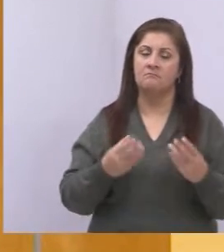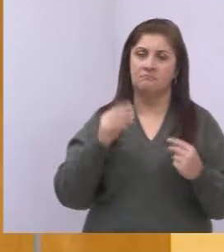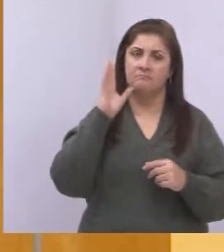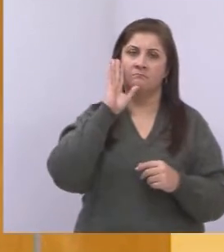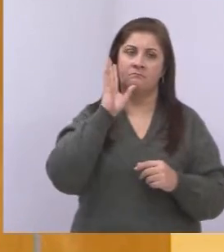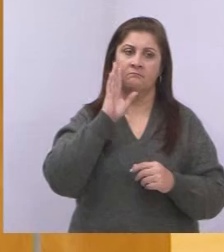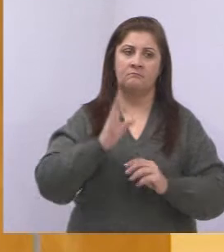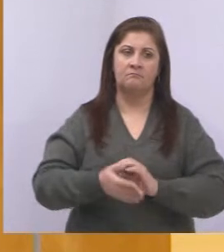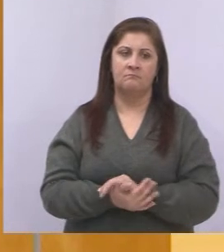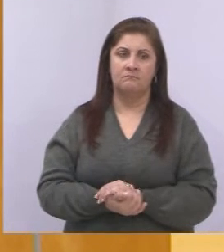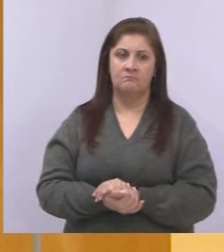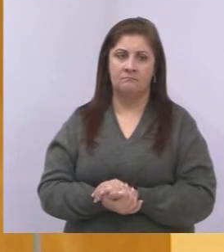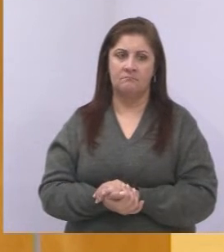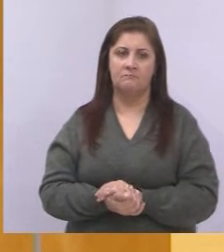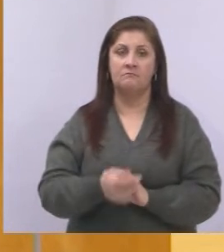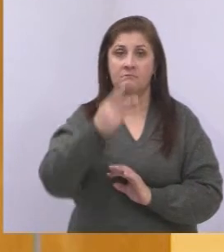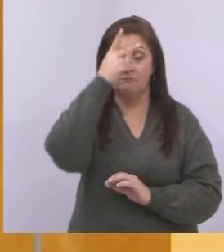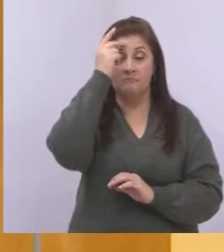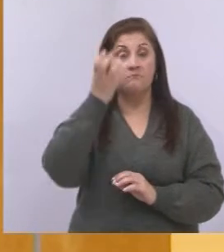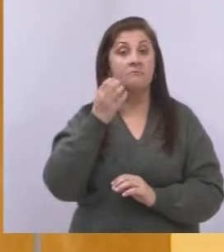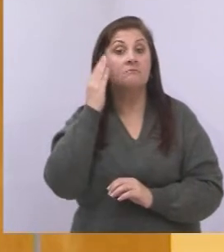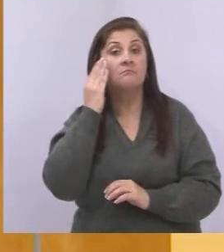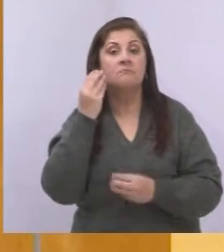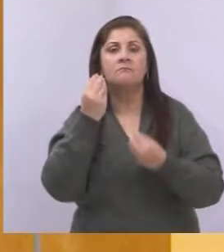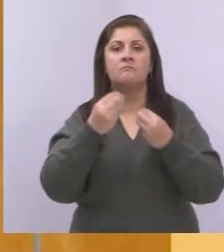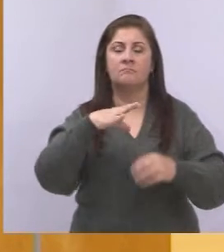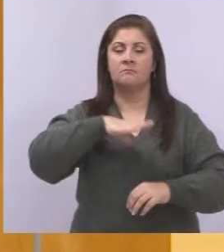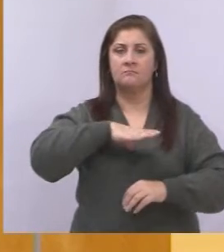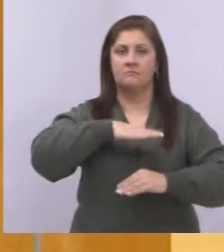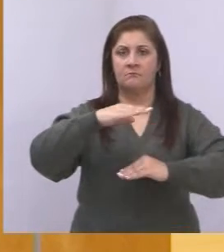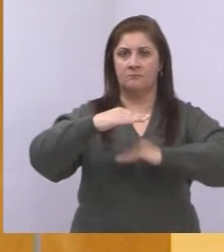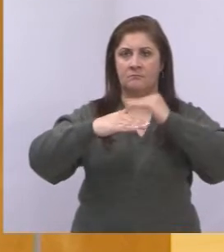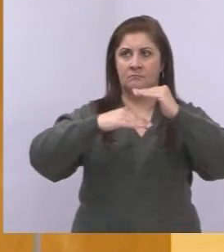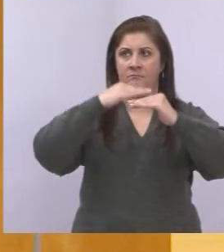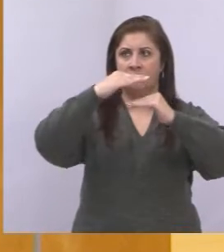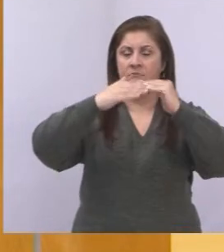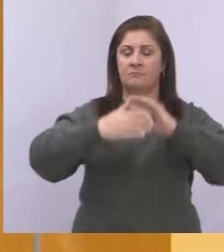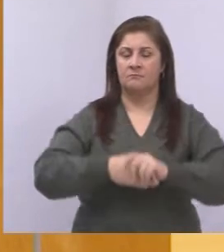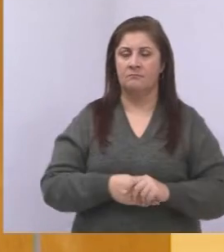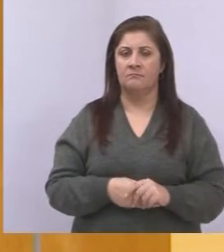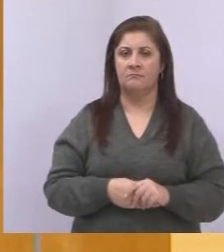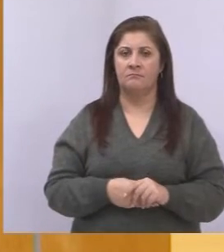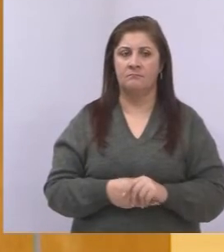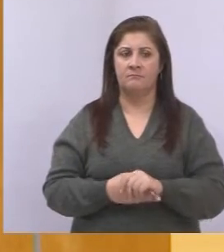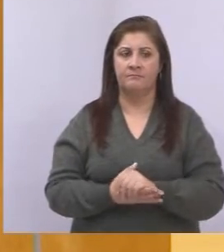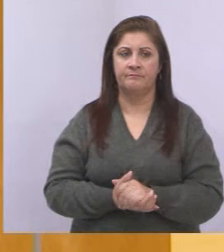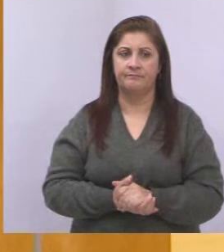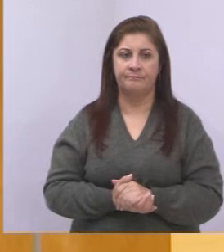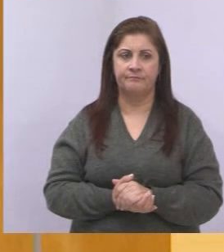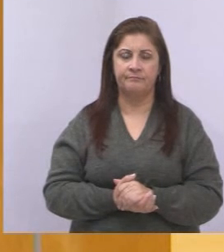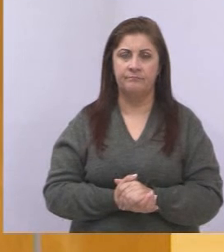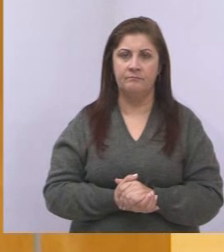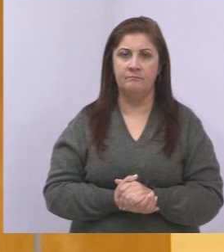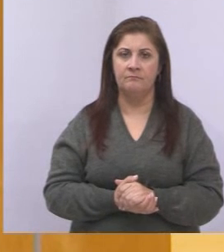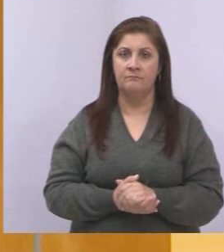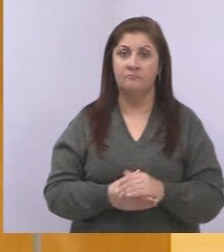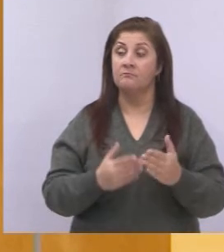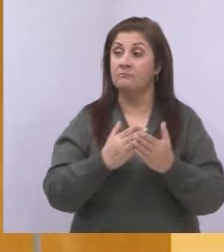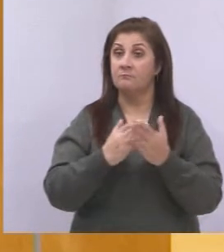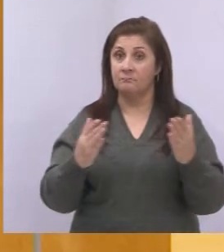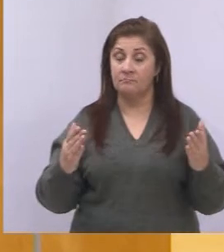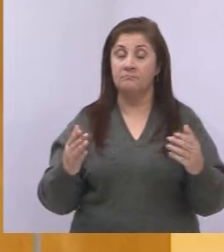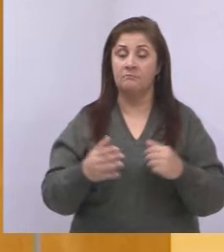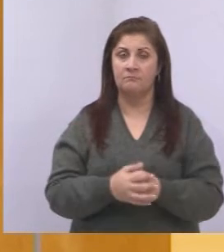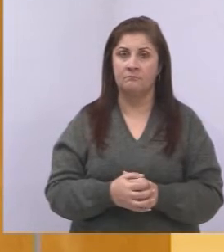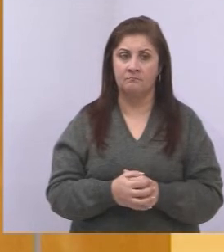legal. Porque são pessoas que querem saber como a cidade está crescendo, como a cidade está se desenvolvendo. E isso passa pelo